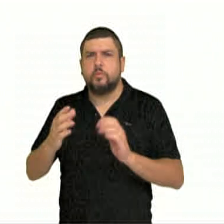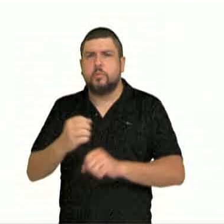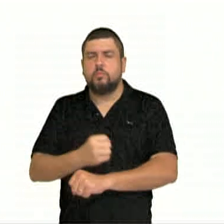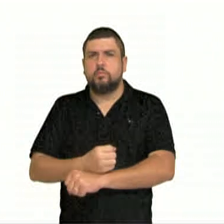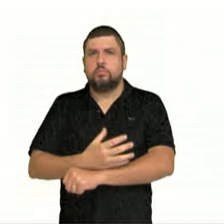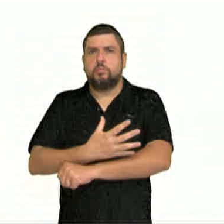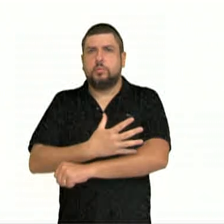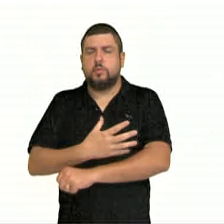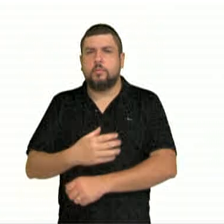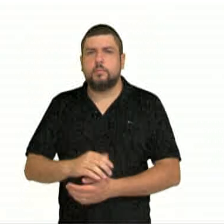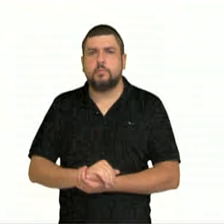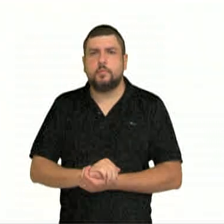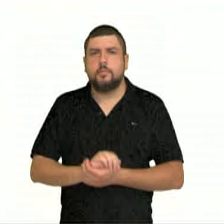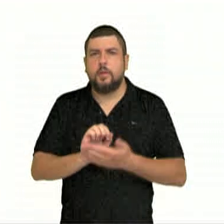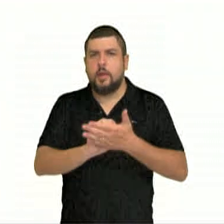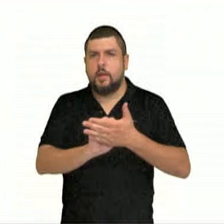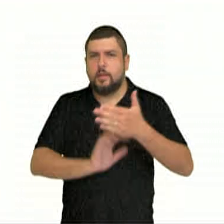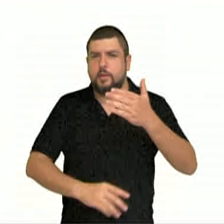Partiu? Atividade 4?